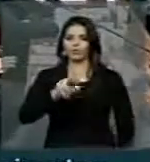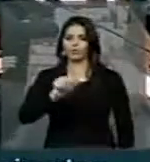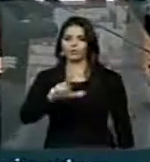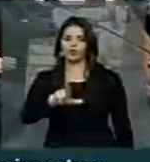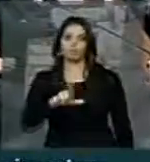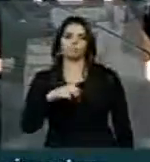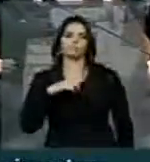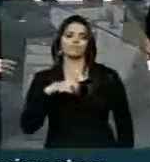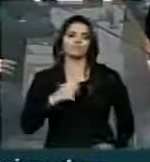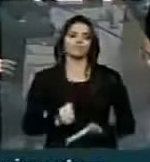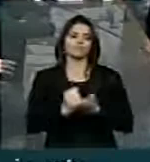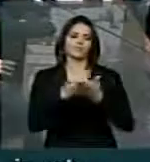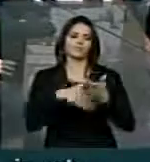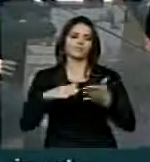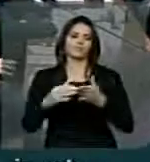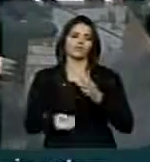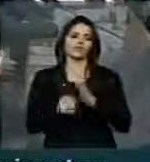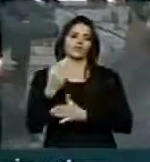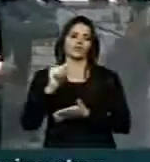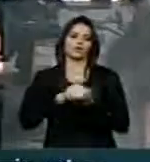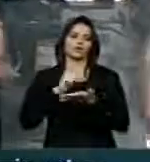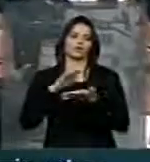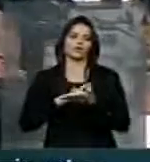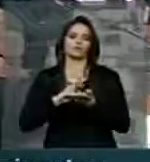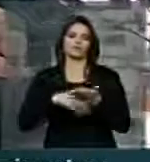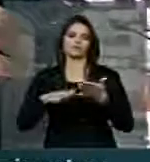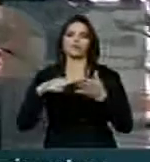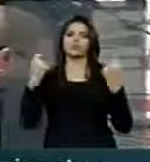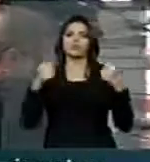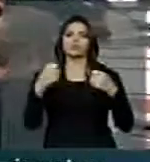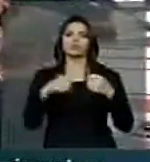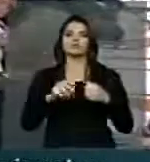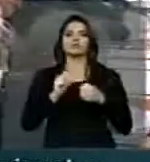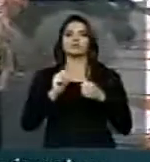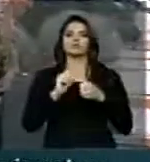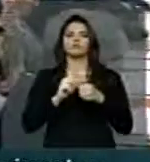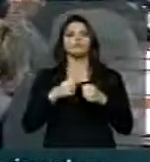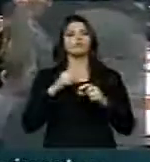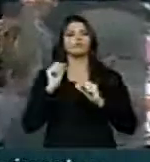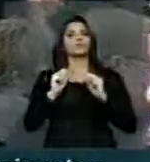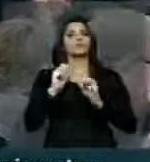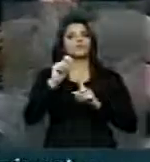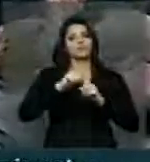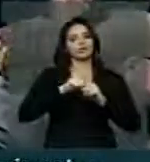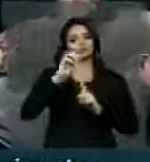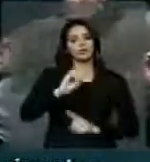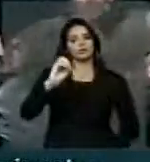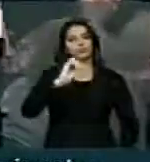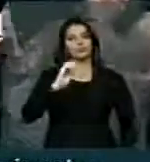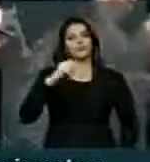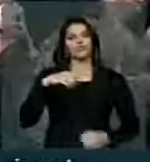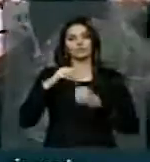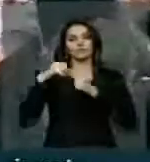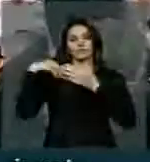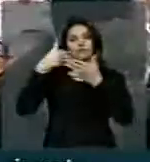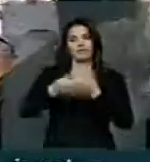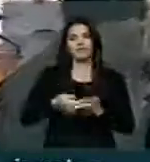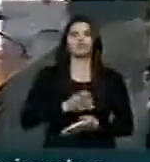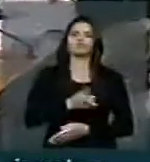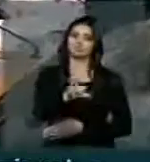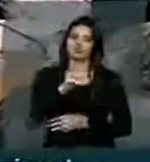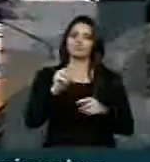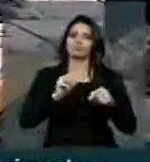Antecedentes, vou dar suporte à implementação do cadastro. Tudo que eu preciso fazer, desde outubro, tudo que eu precisei fazer, o que eu estou continuando